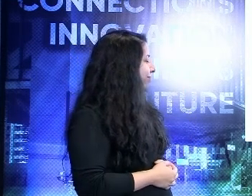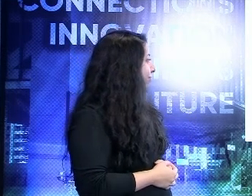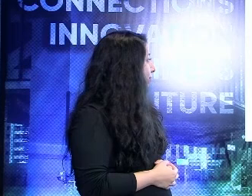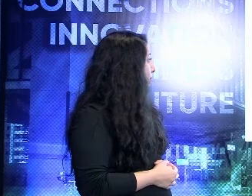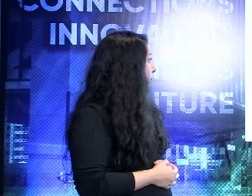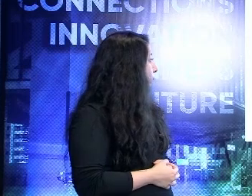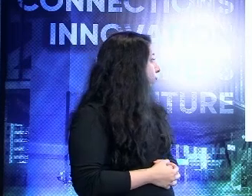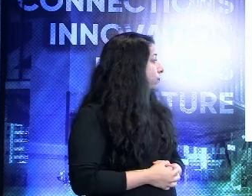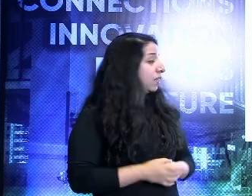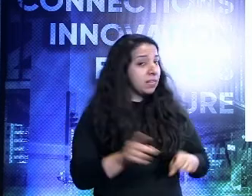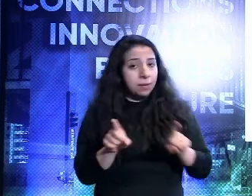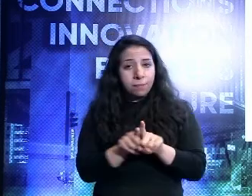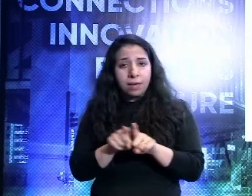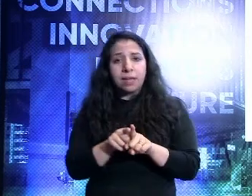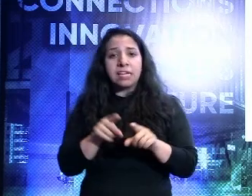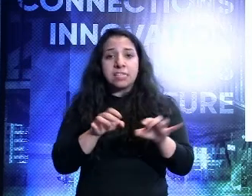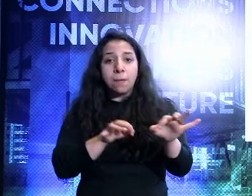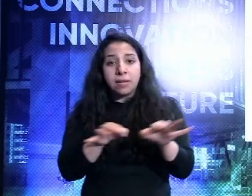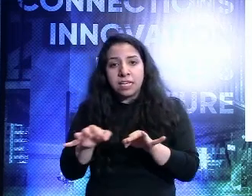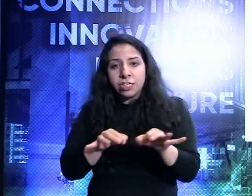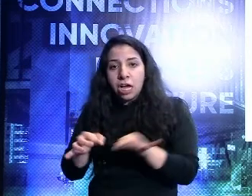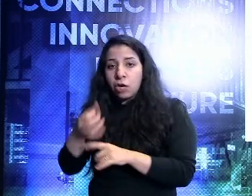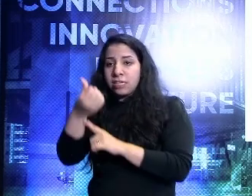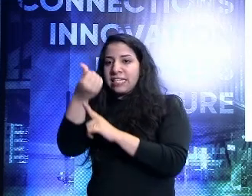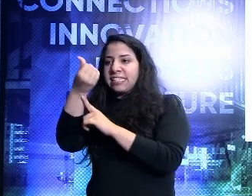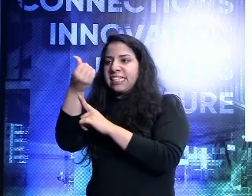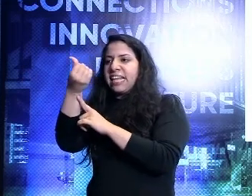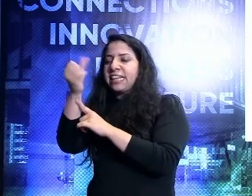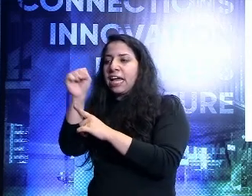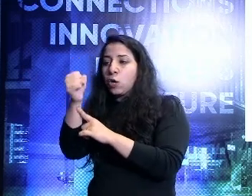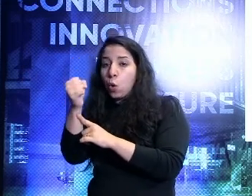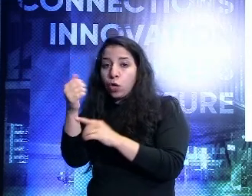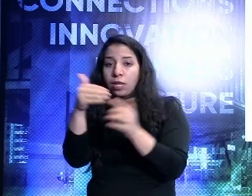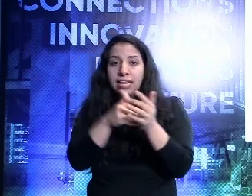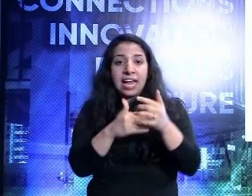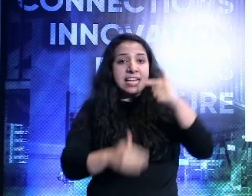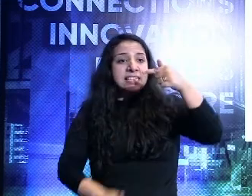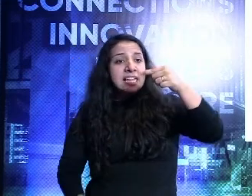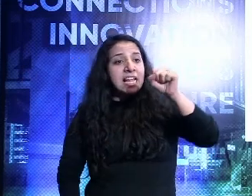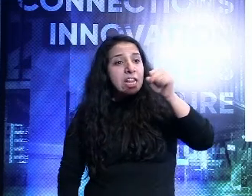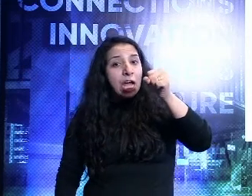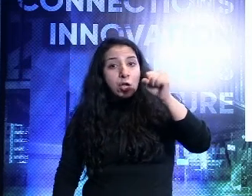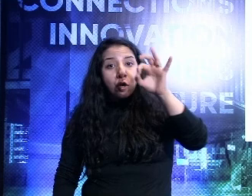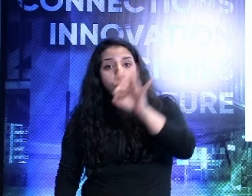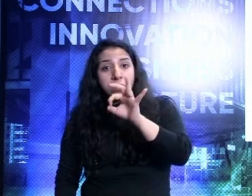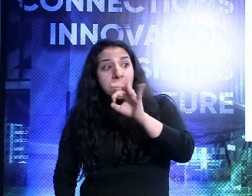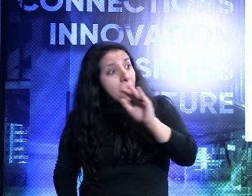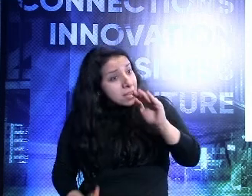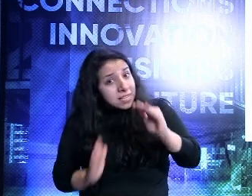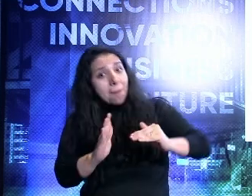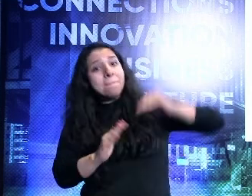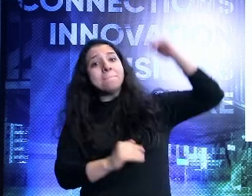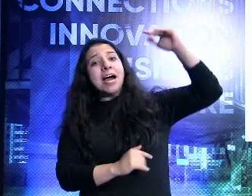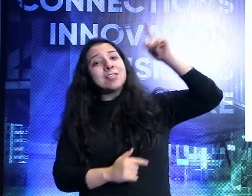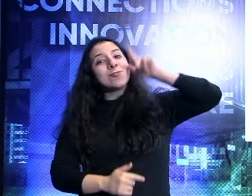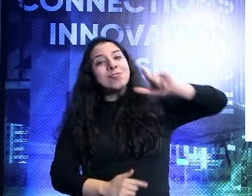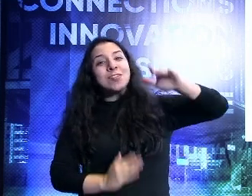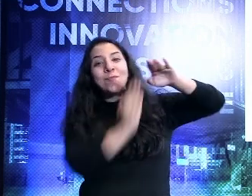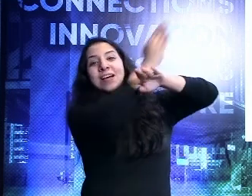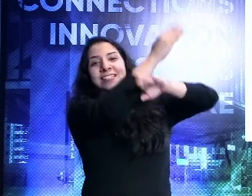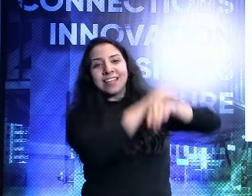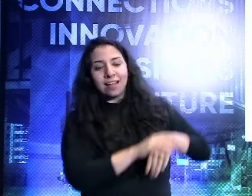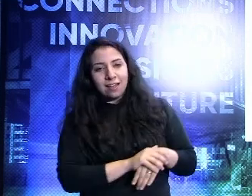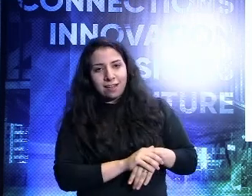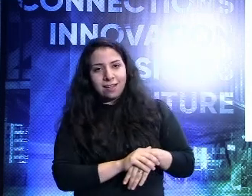pessoal planejou de 68% para 71% e foram para mais do que isso. Evoluíram. Mas aqui não tem sujeira